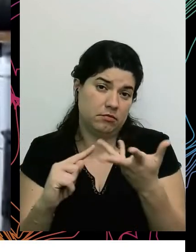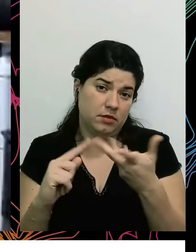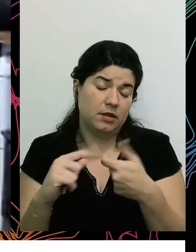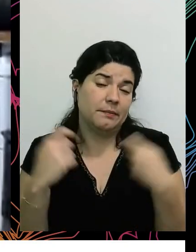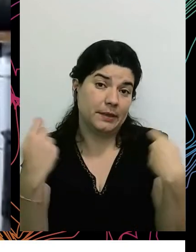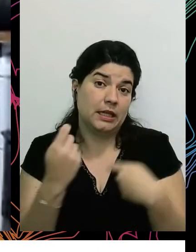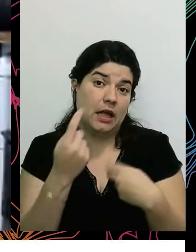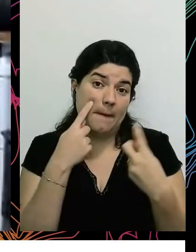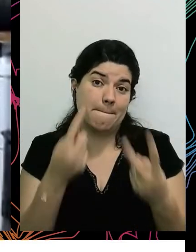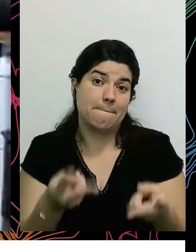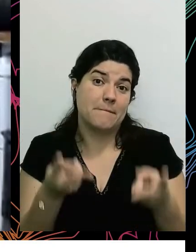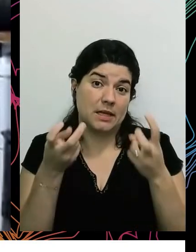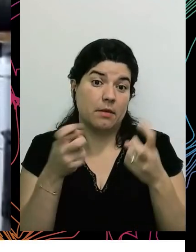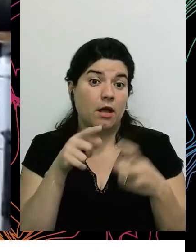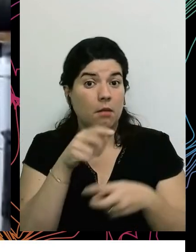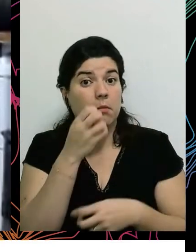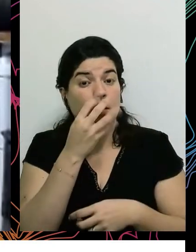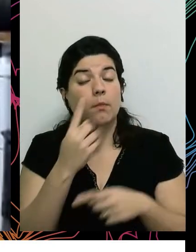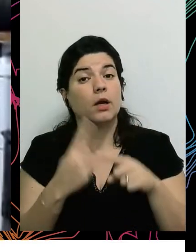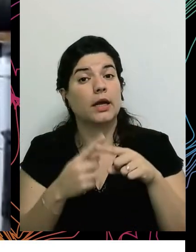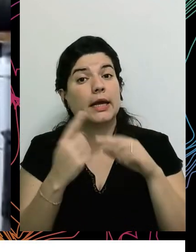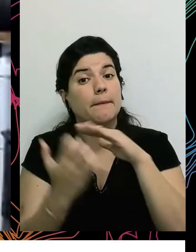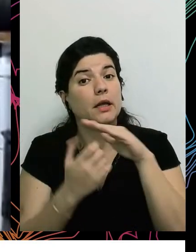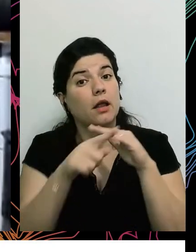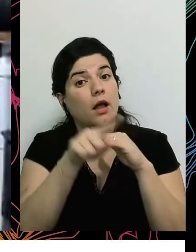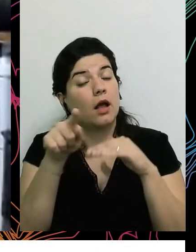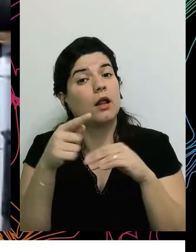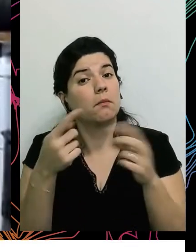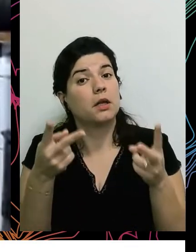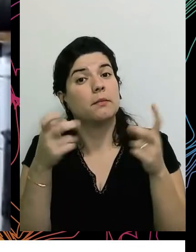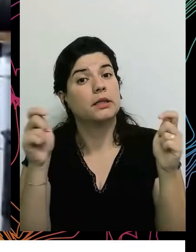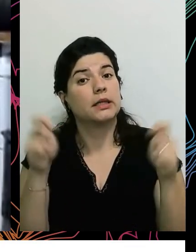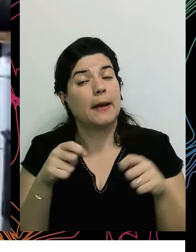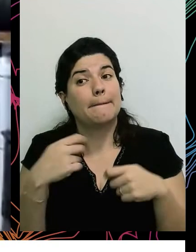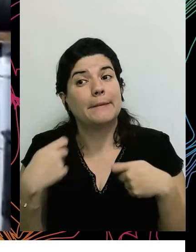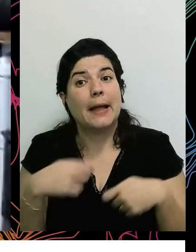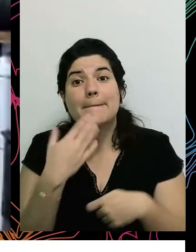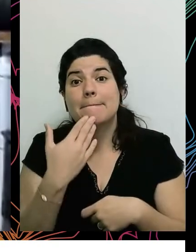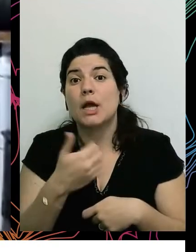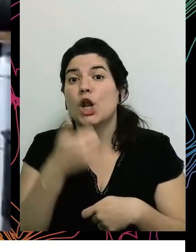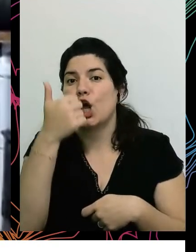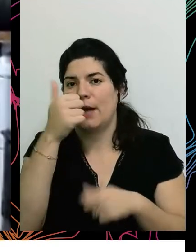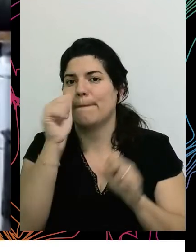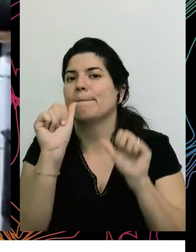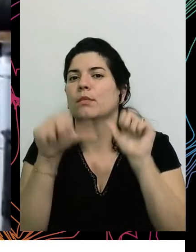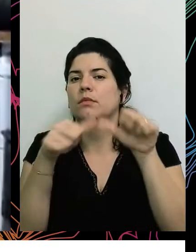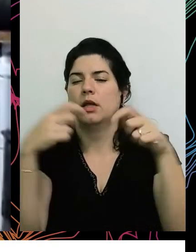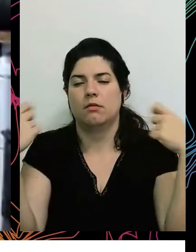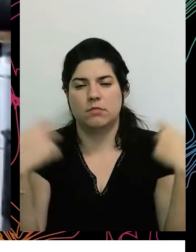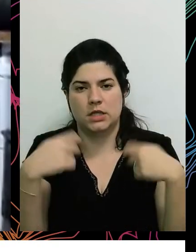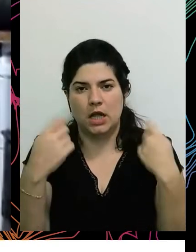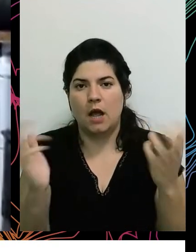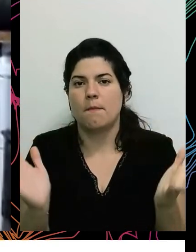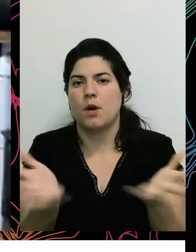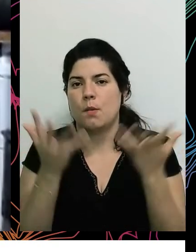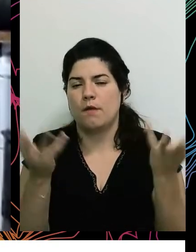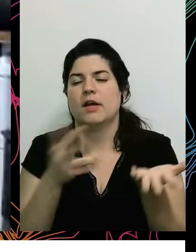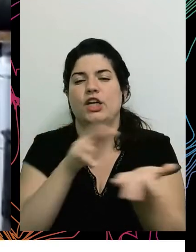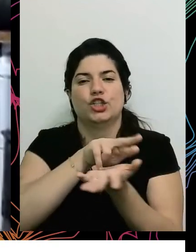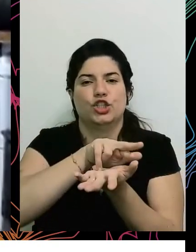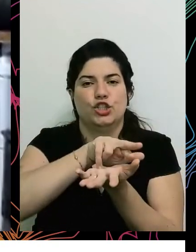conseguindo enxergar isso, que elas precisam melhorar e que elas precisam promover a